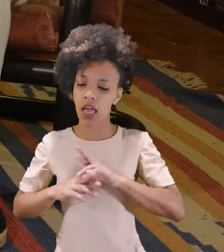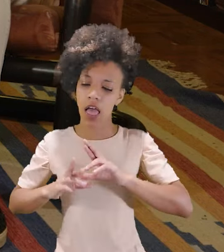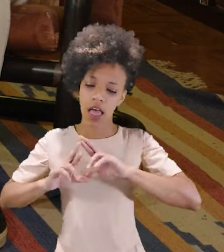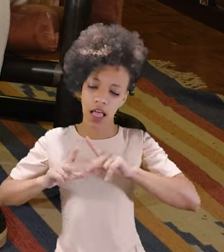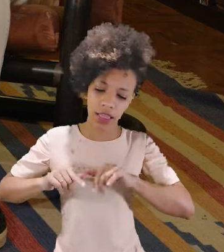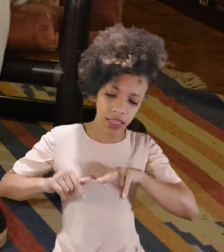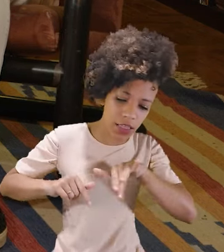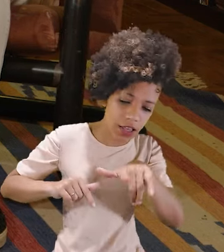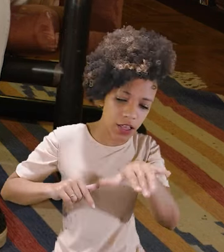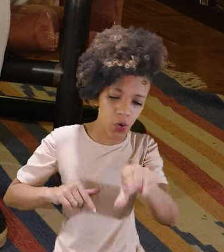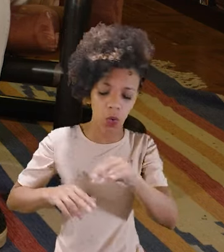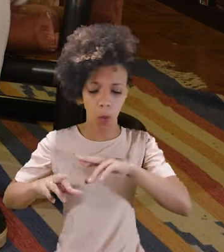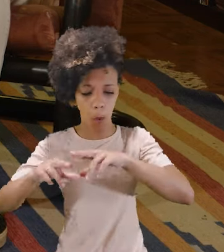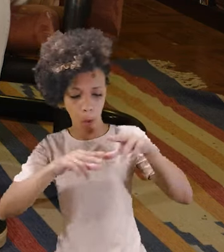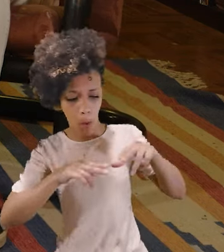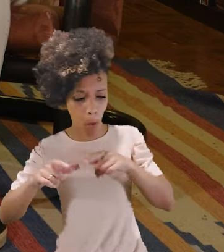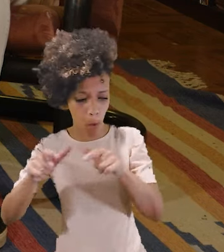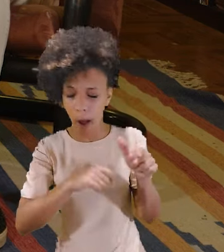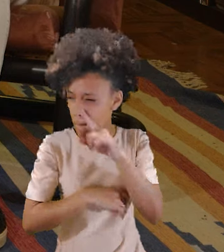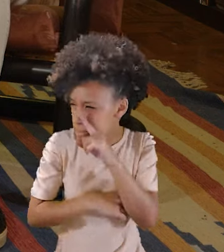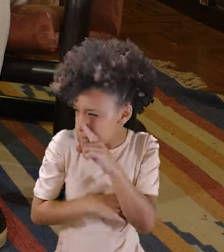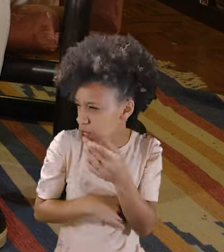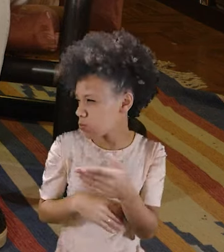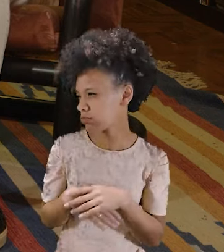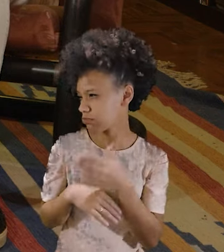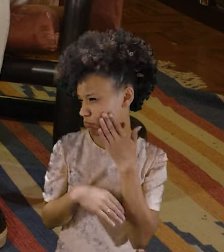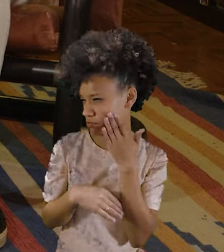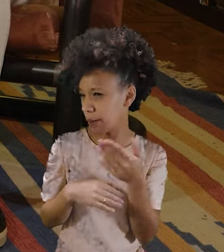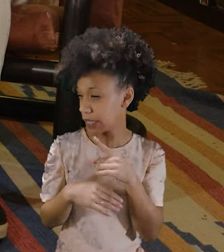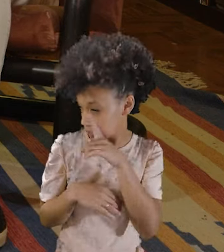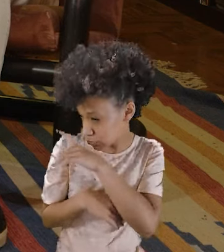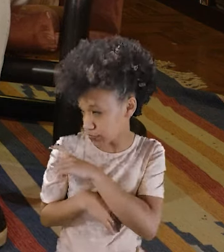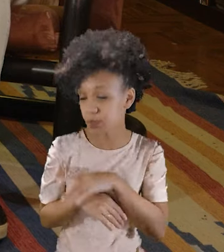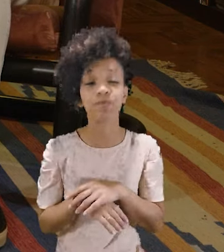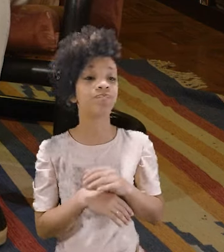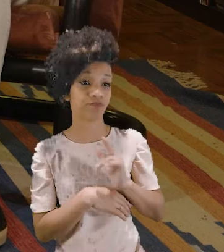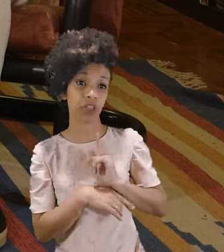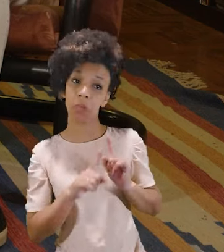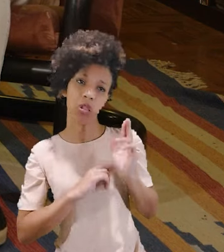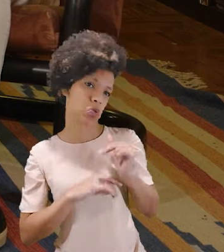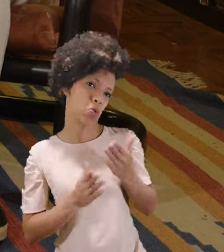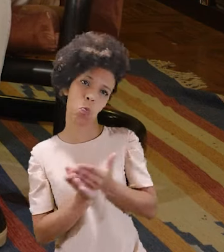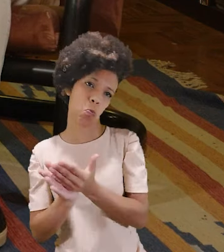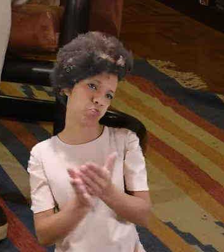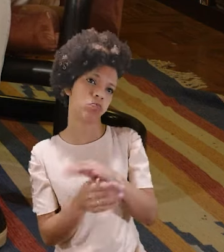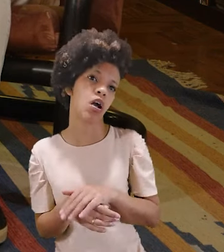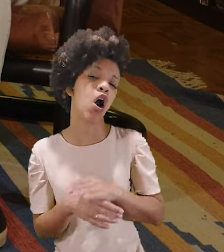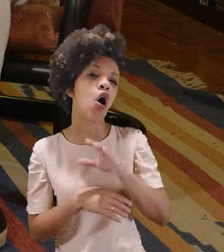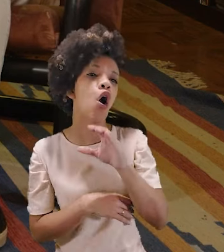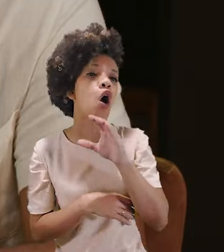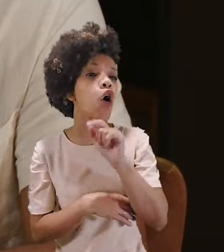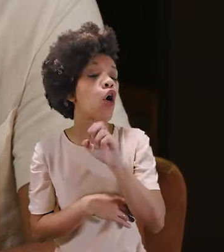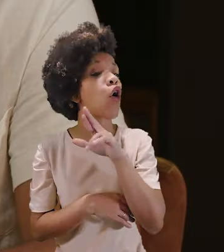para avião né que tá pronto tem um lugar perigoso assim no mundo que você sabe que por ali complicada Tem mas você nunca naveguei lá mas esse é